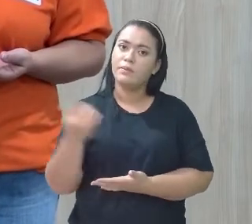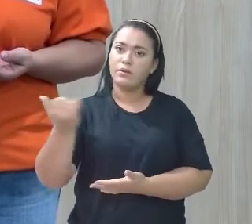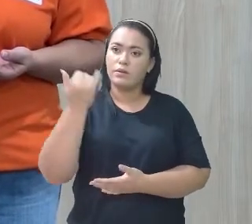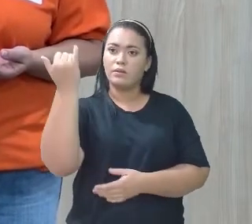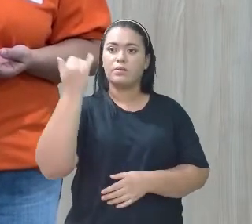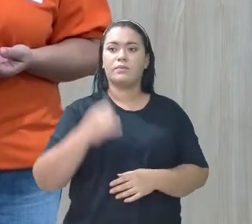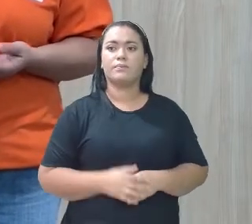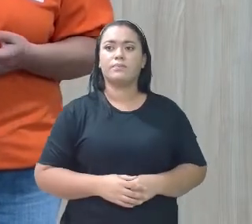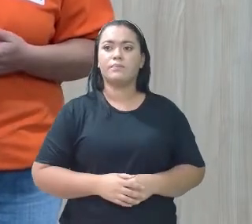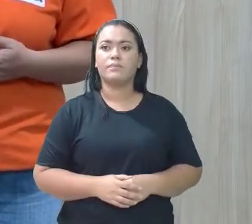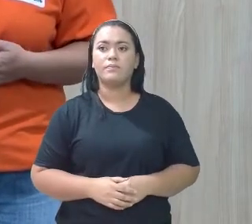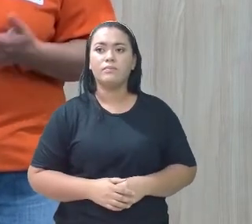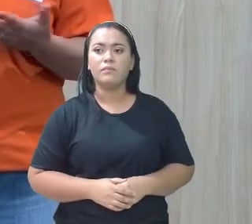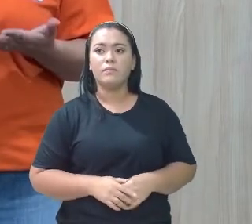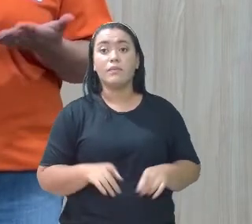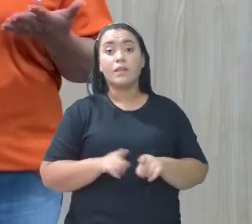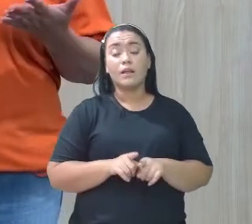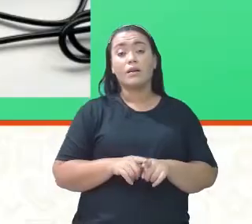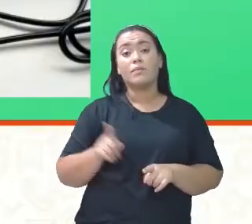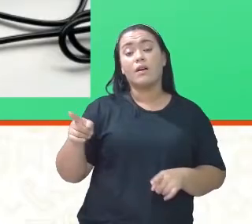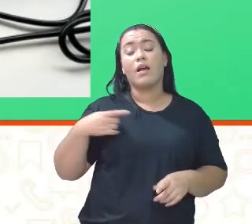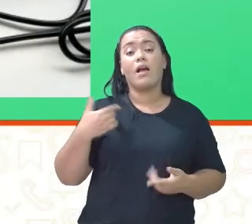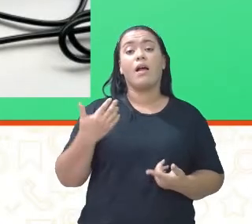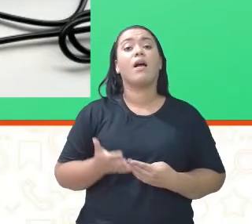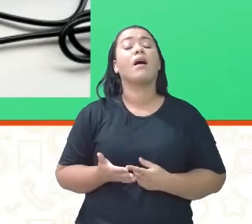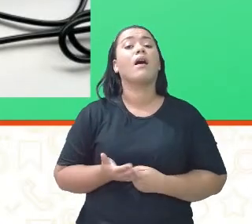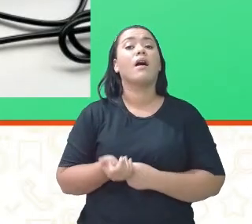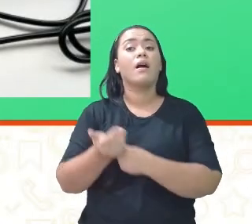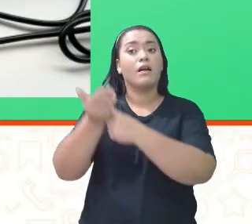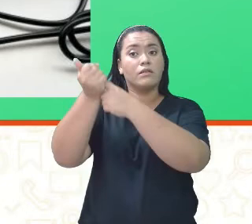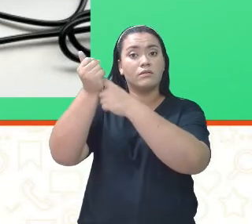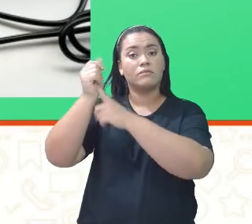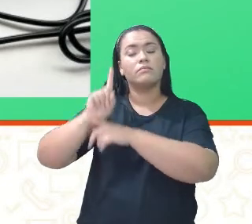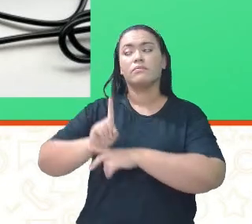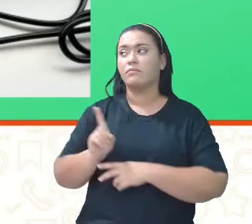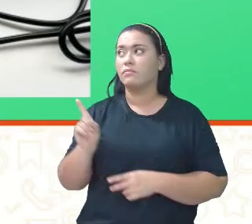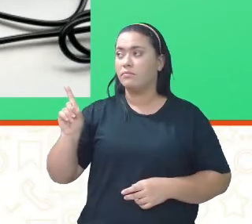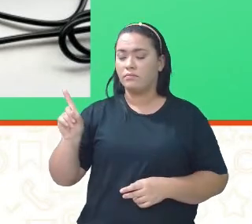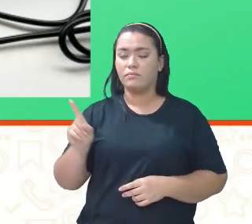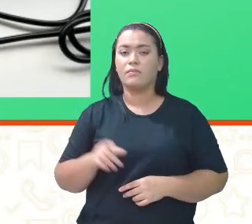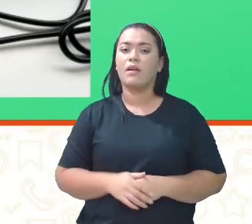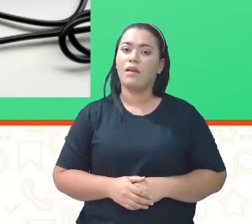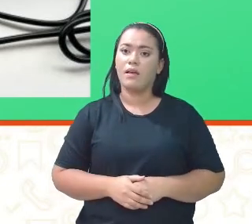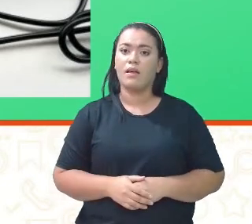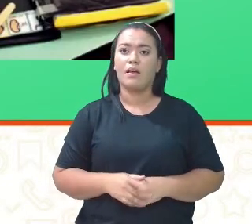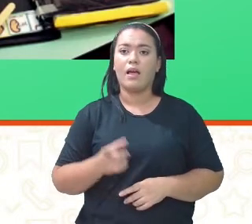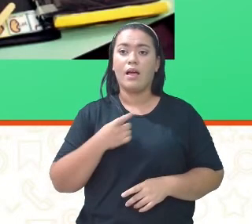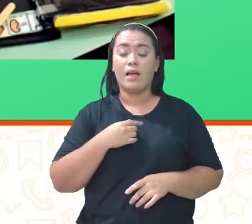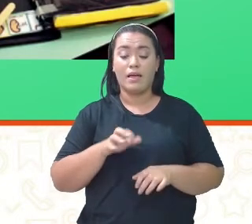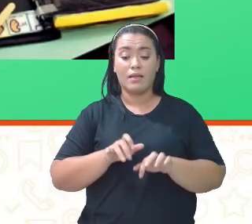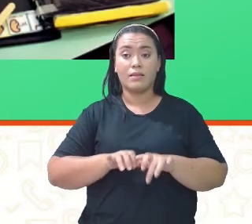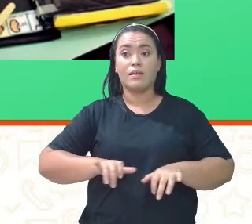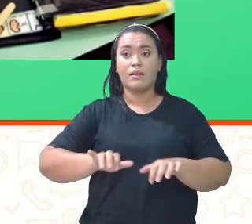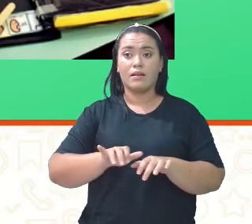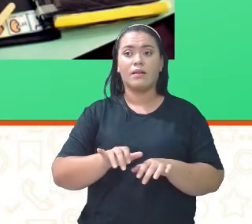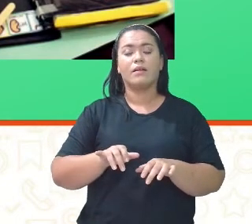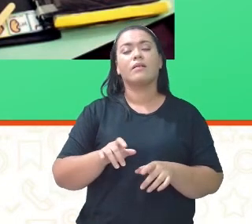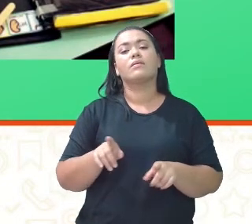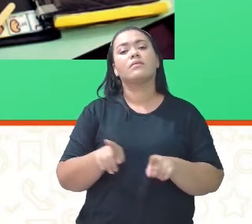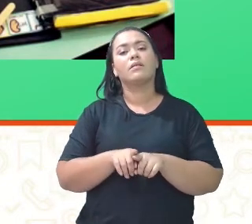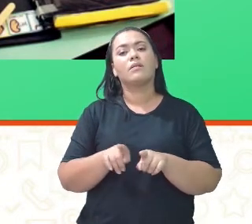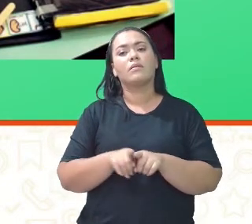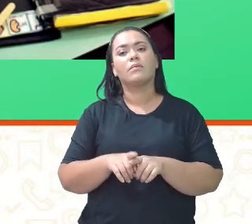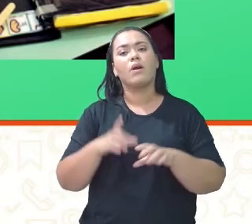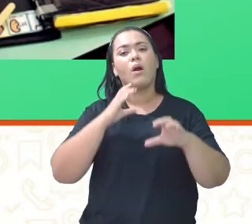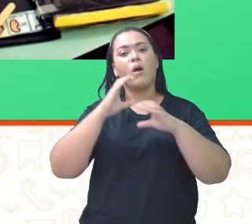importantíssimo. Bom, o uso de tecnologias assistivas, não é? Como o teclado colmeia, como